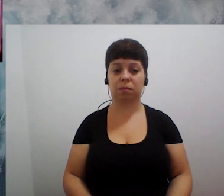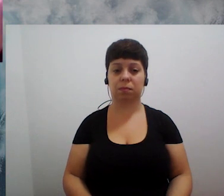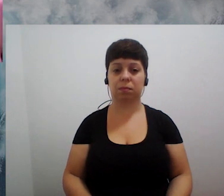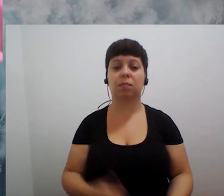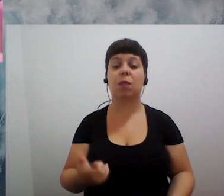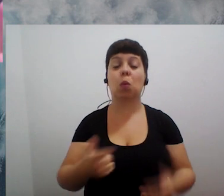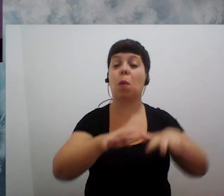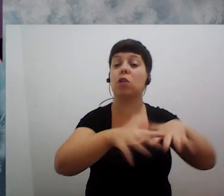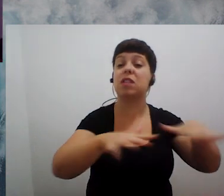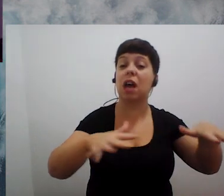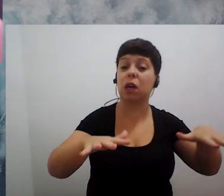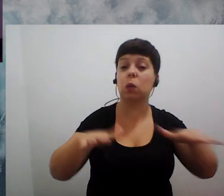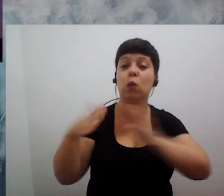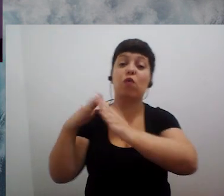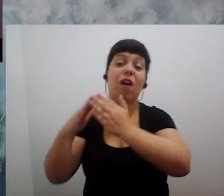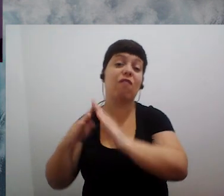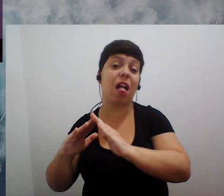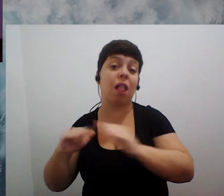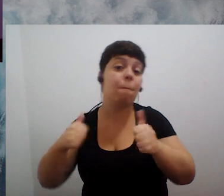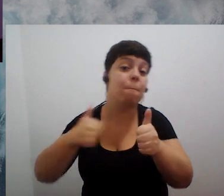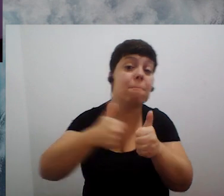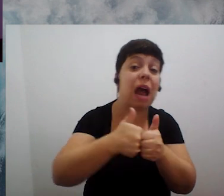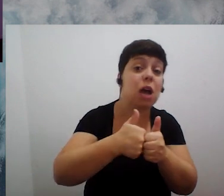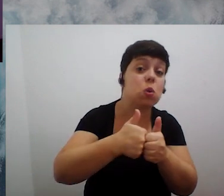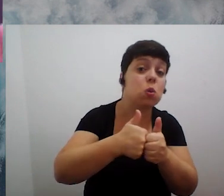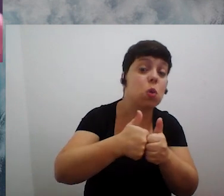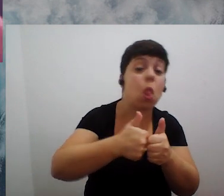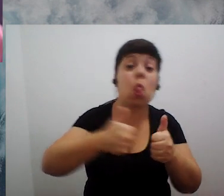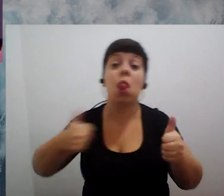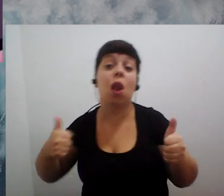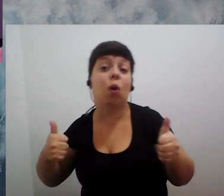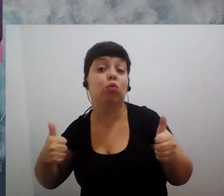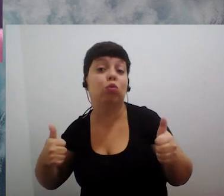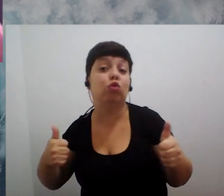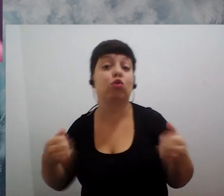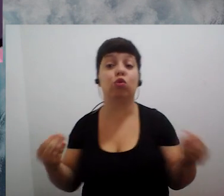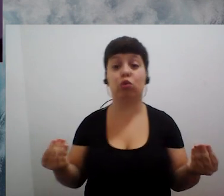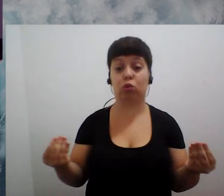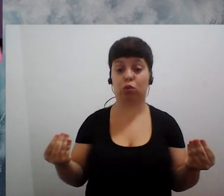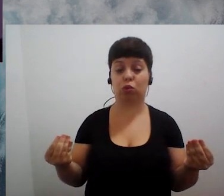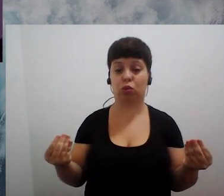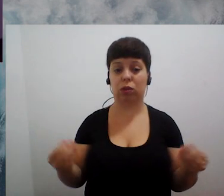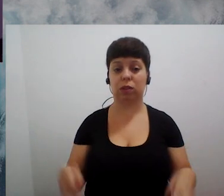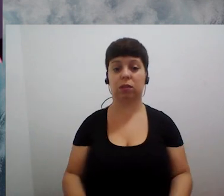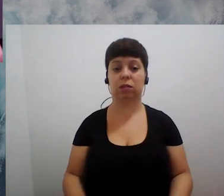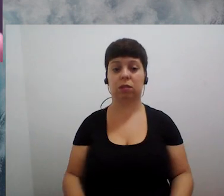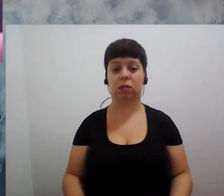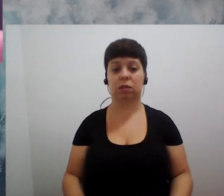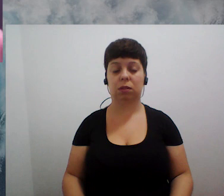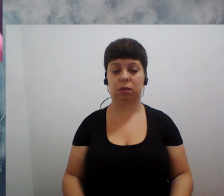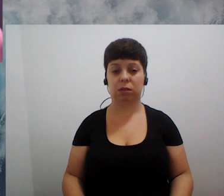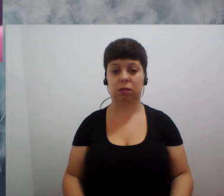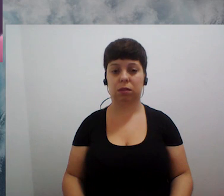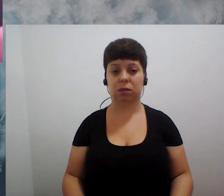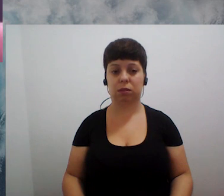perto, né, a favela está do oceano na prática? Né? Ou quão longe ou quão perto a gente está